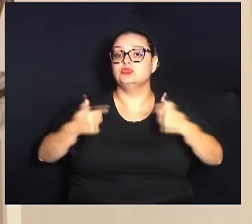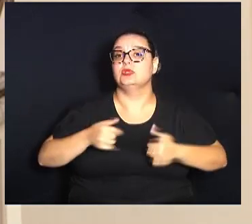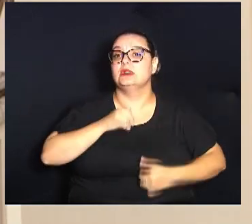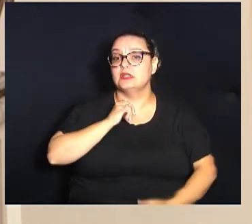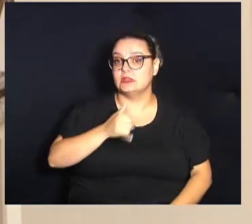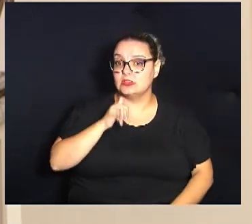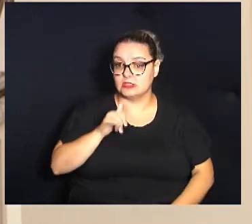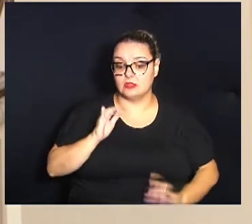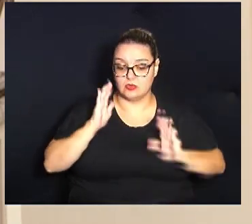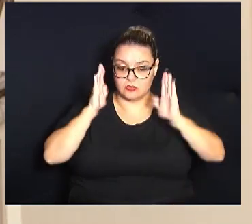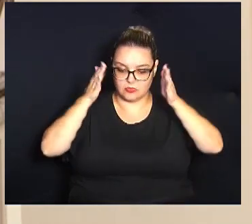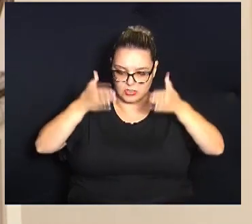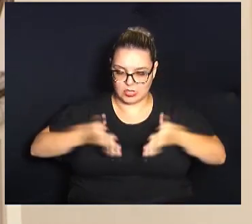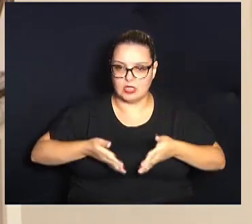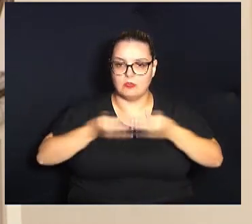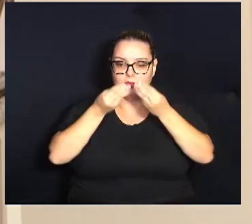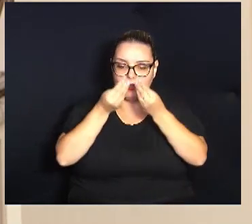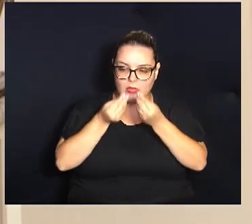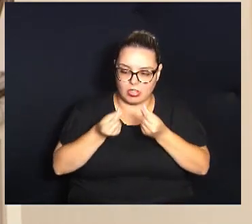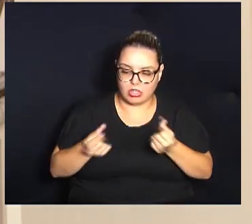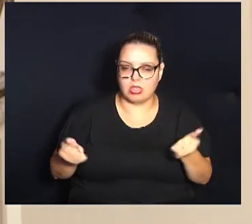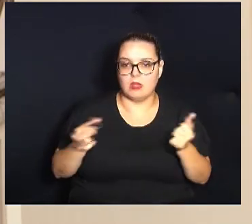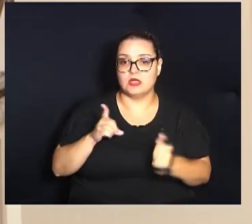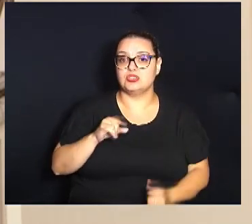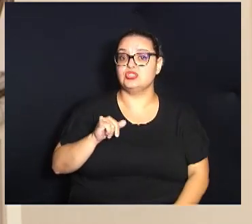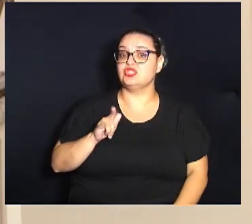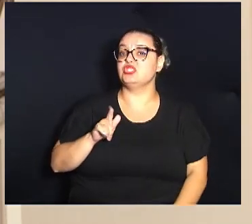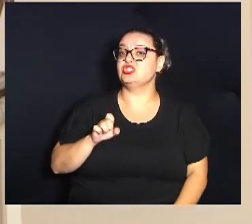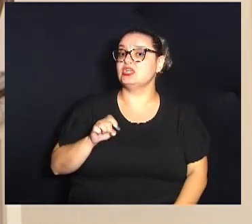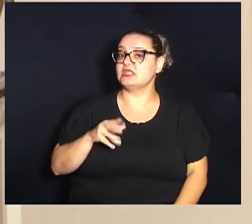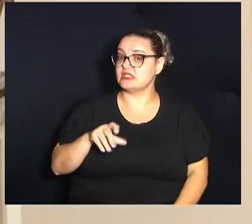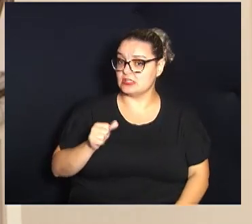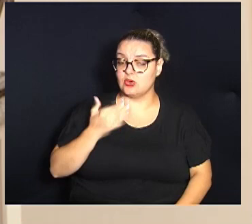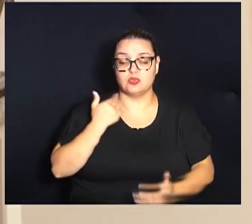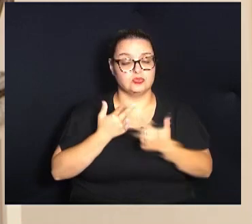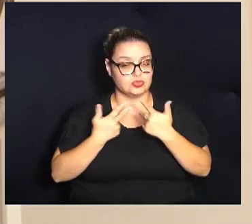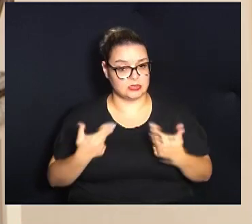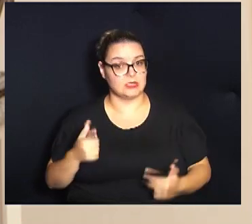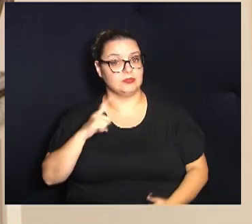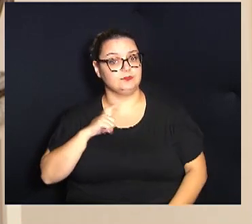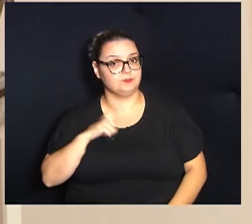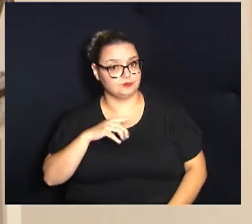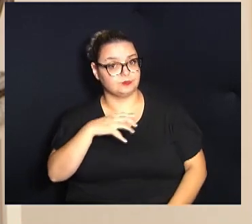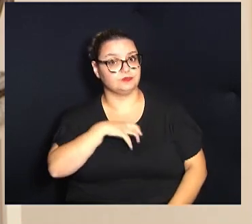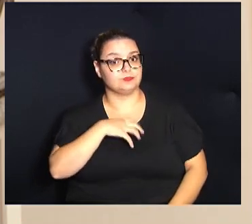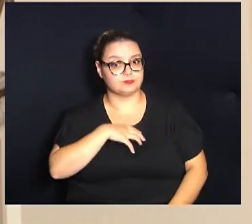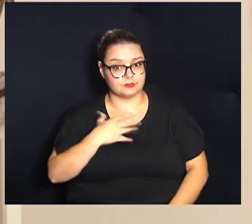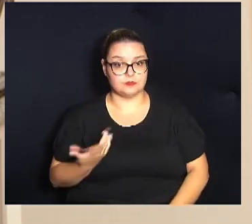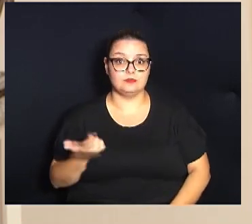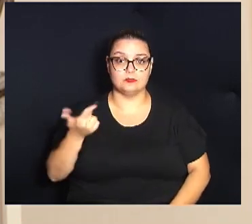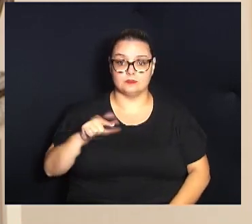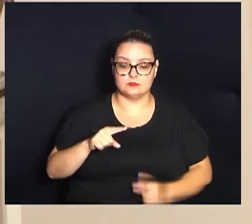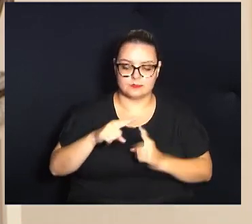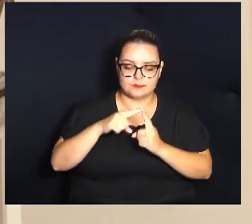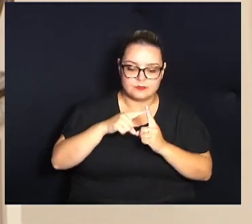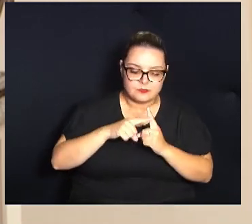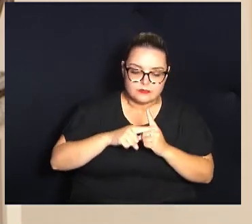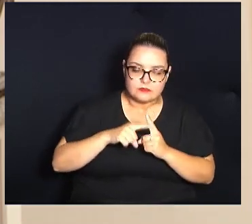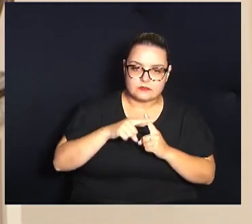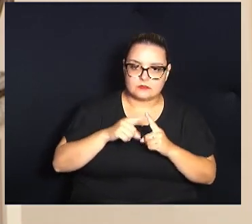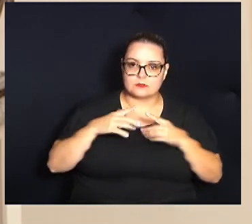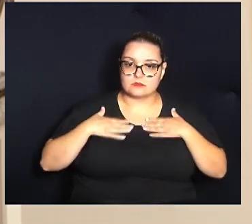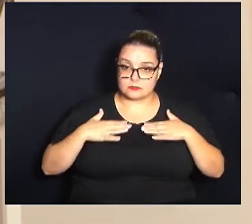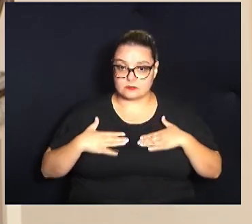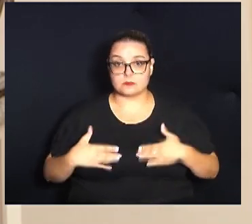está concentrada para a digestão dos alimentos. E como tem a condição de você manter a temperatura do corpo, seu